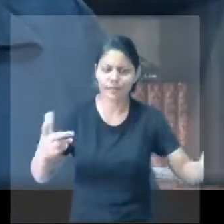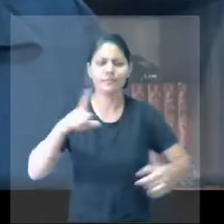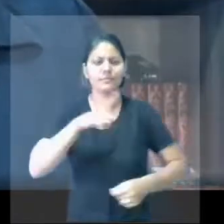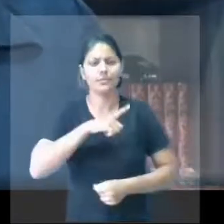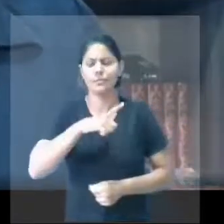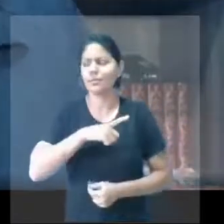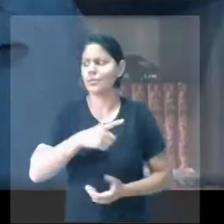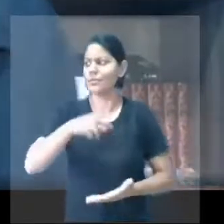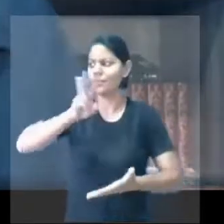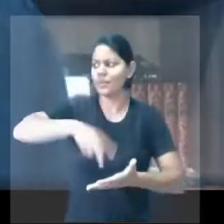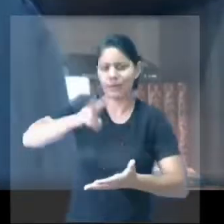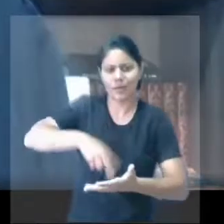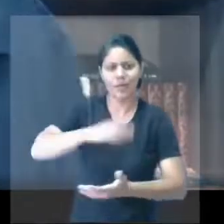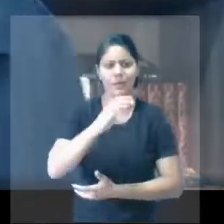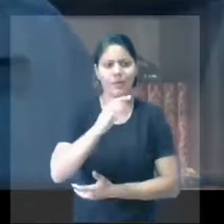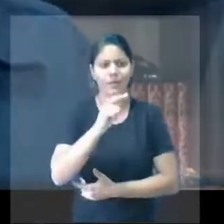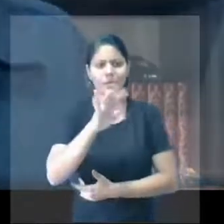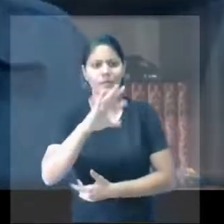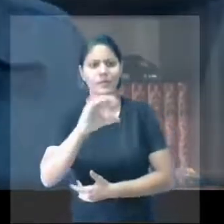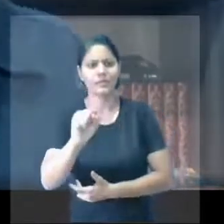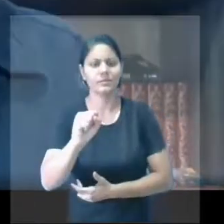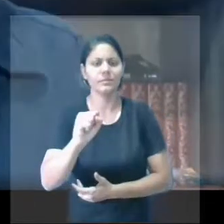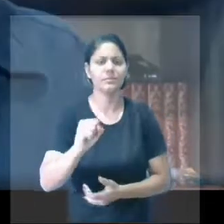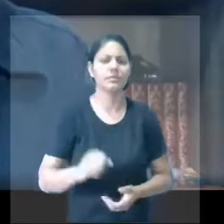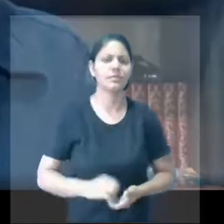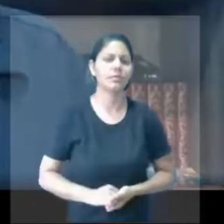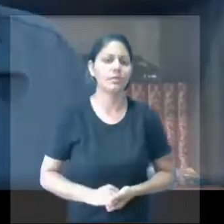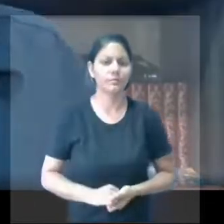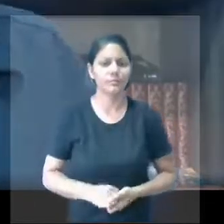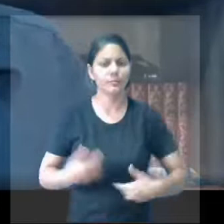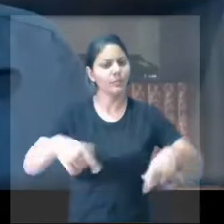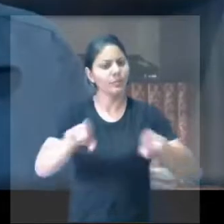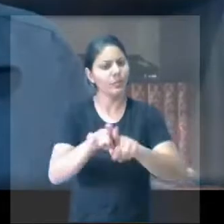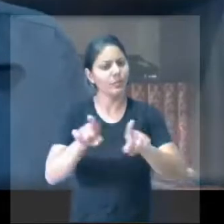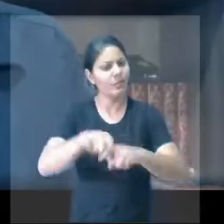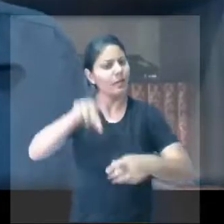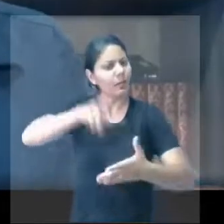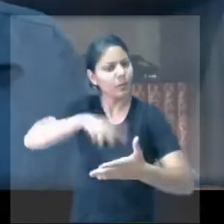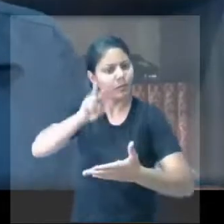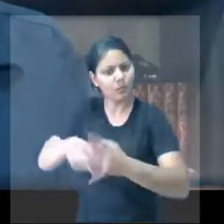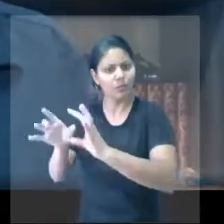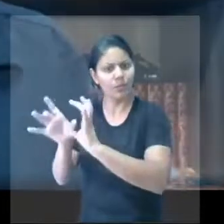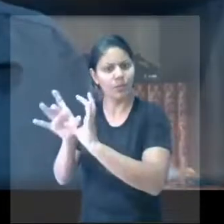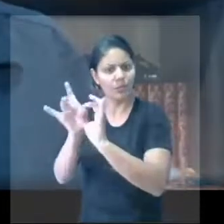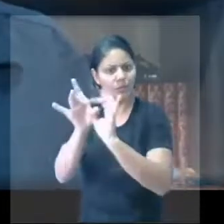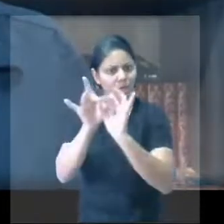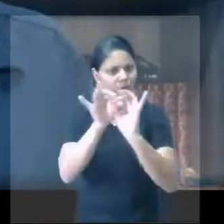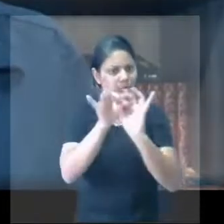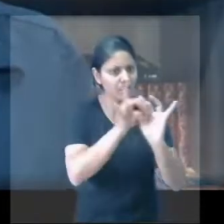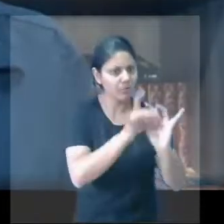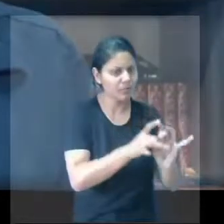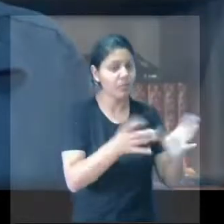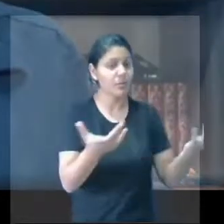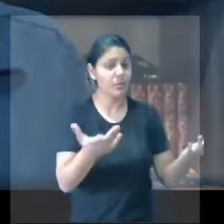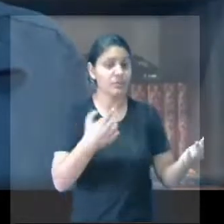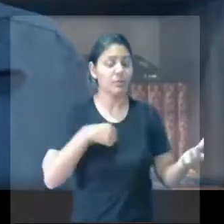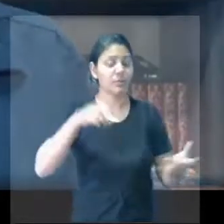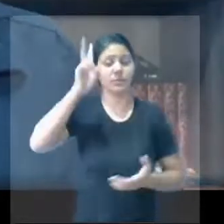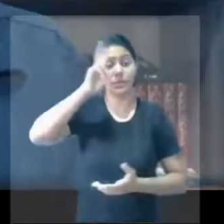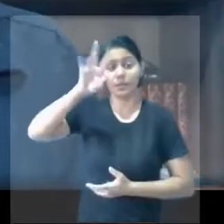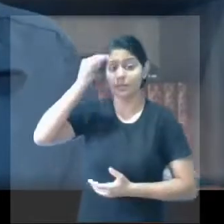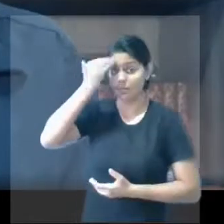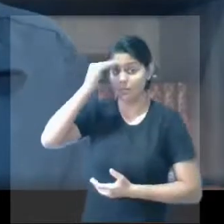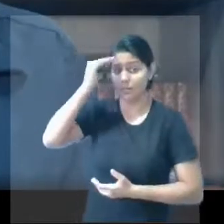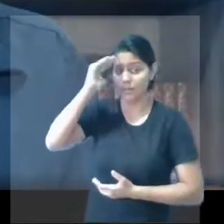clássico, né, dentre elas a leitura contextualizada, especialmente trazendo aí o contexto histórico